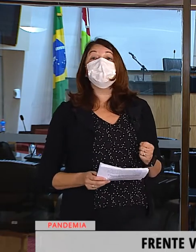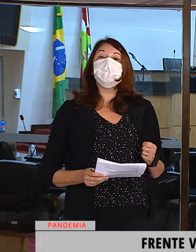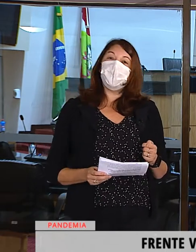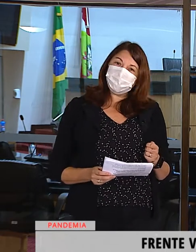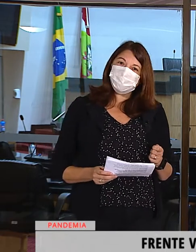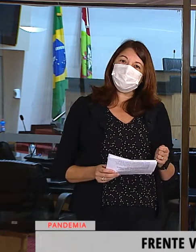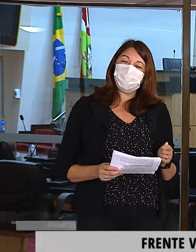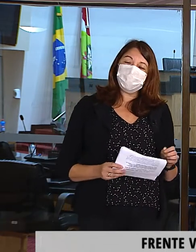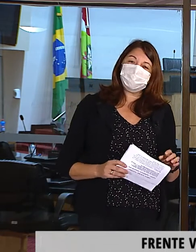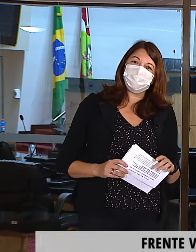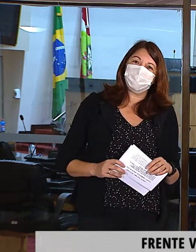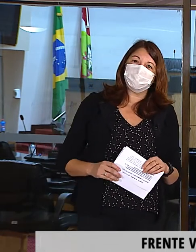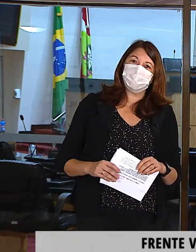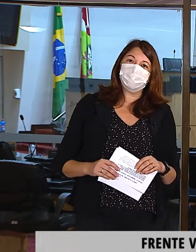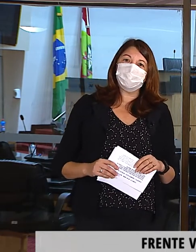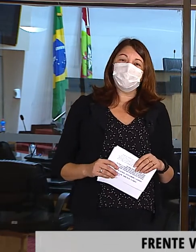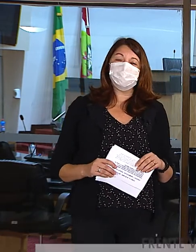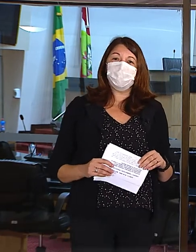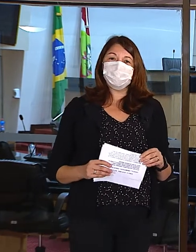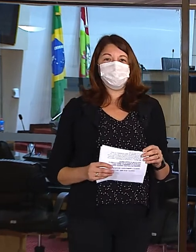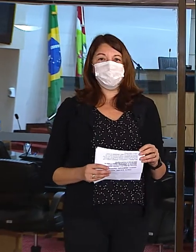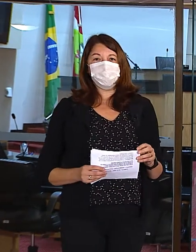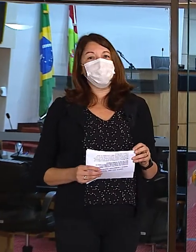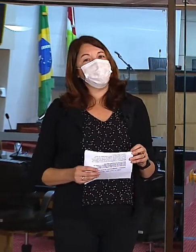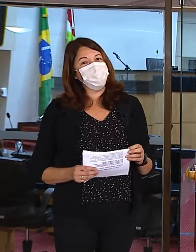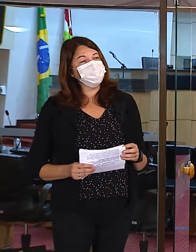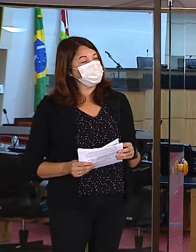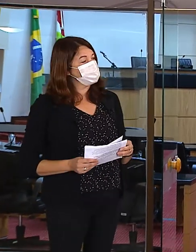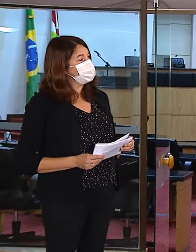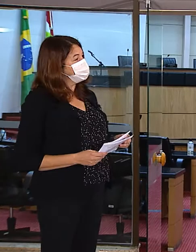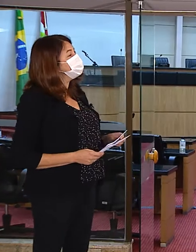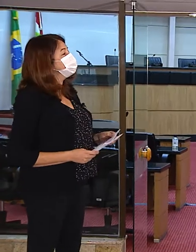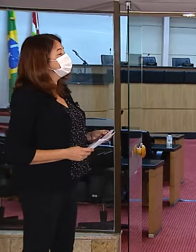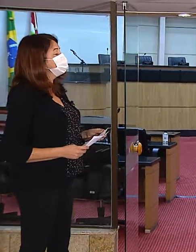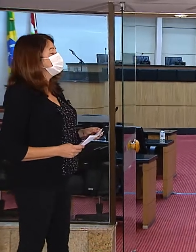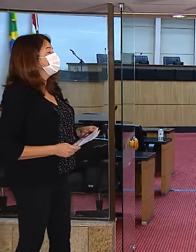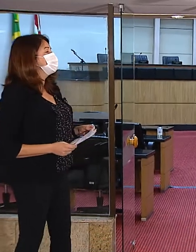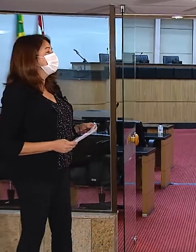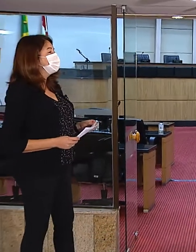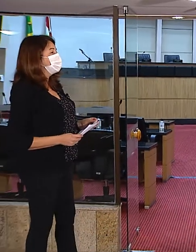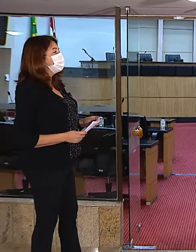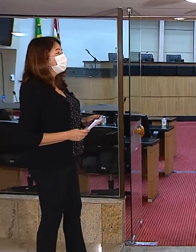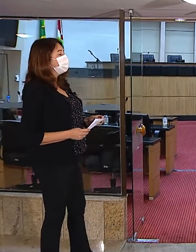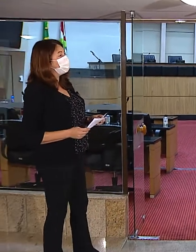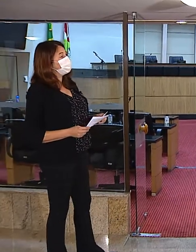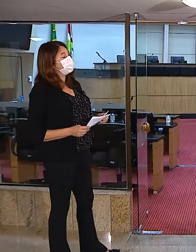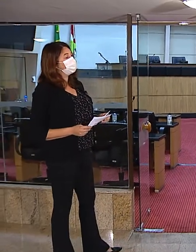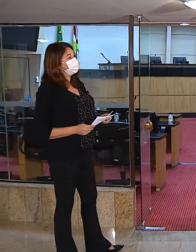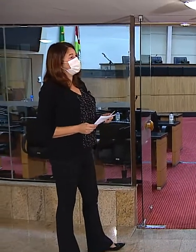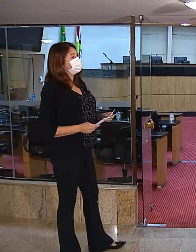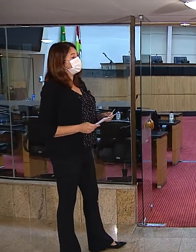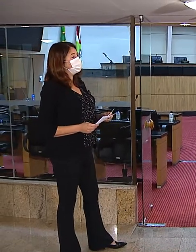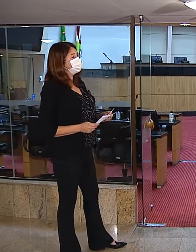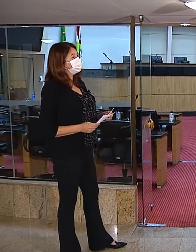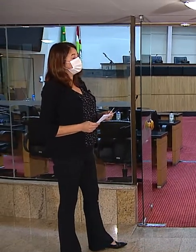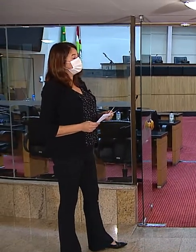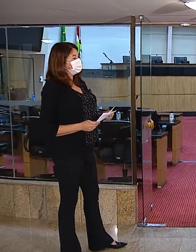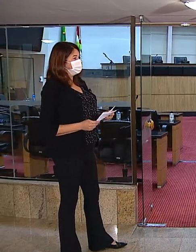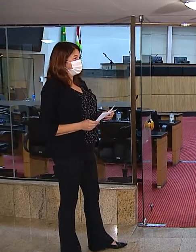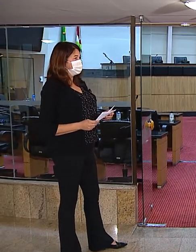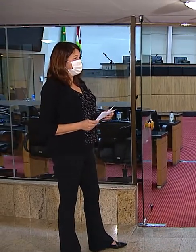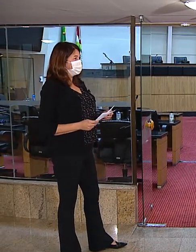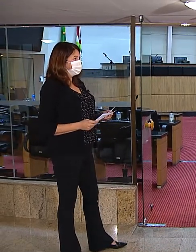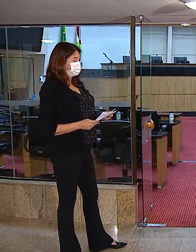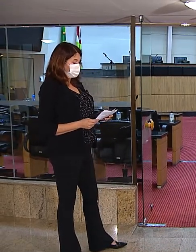agora, mais destaques das nossas redes sociais. Para isso, a gente chama Rony Ramos. Rony. Pessoal, então, a gente hoje vai